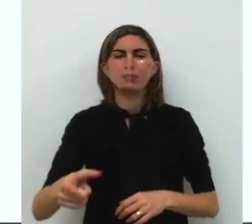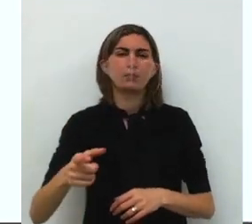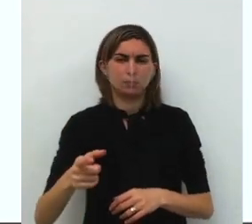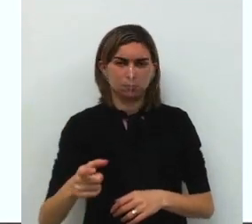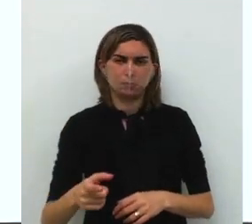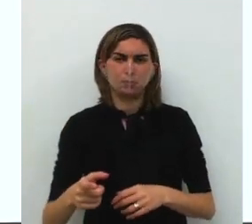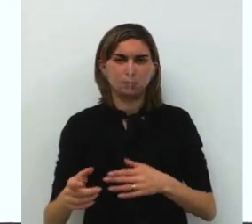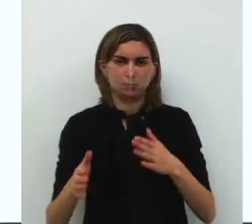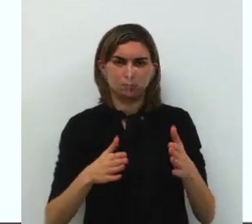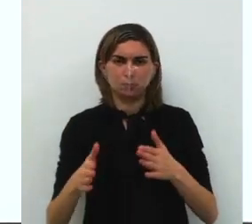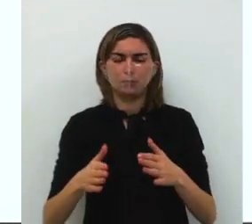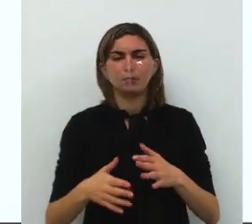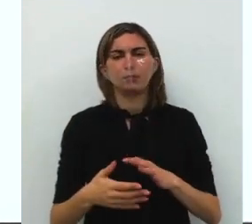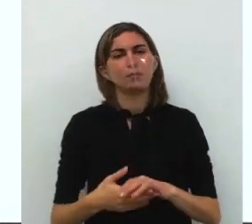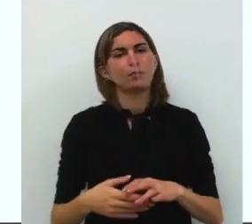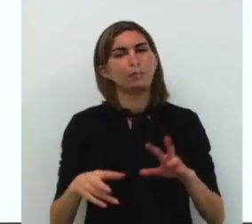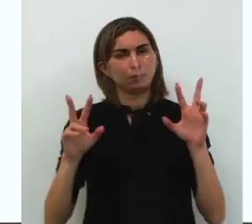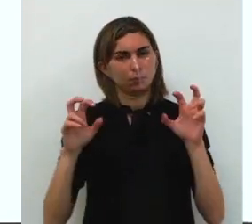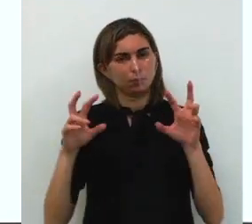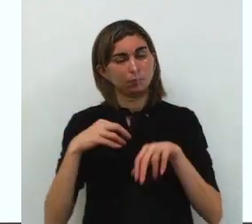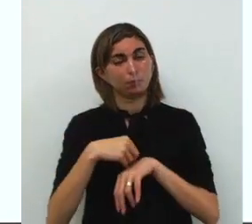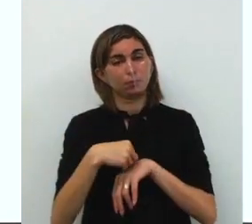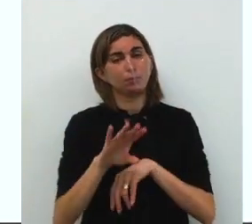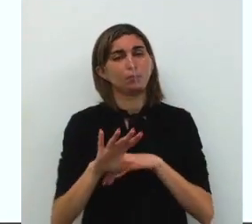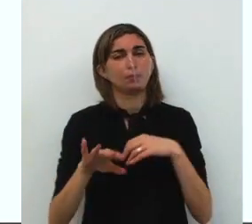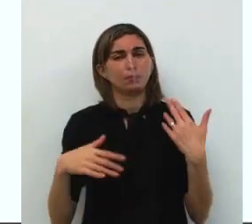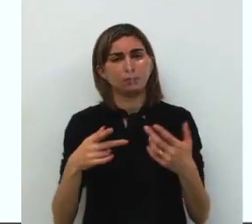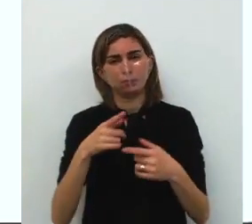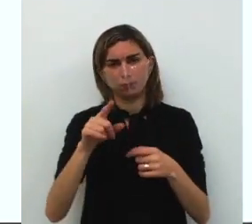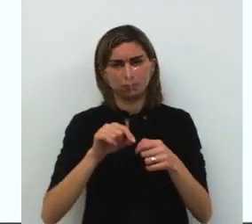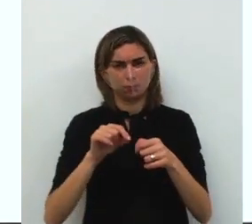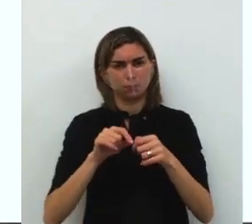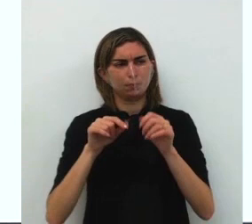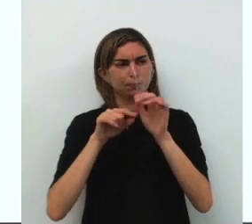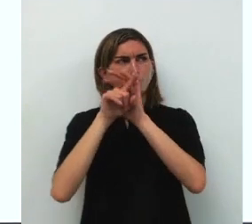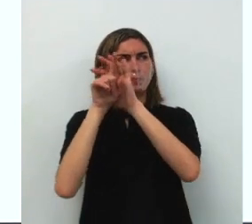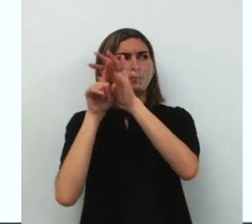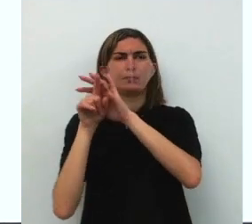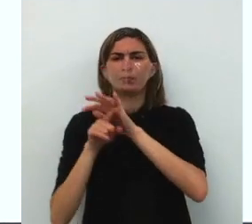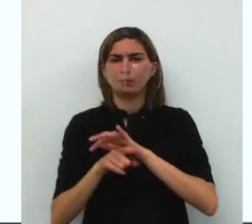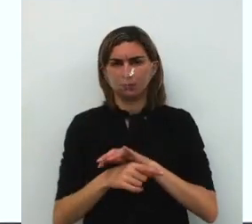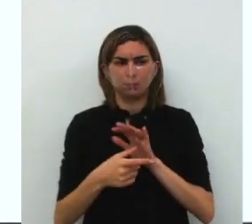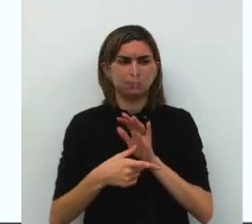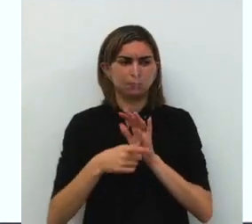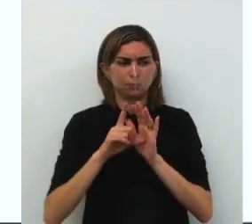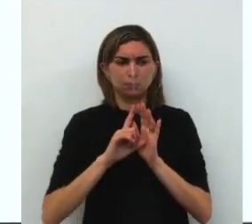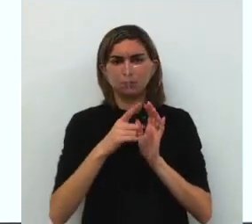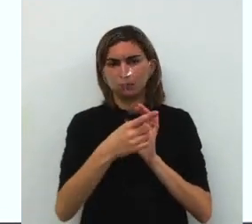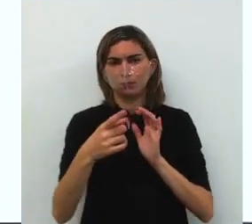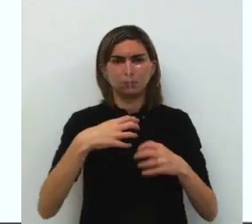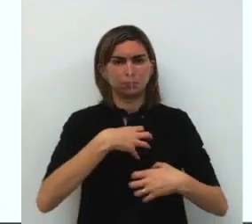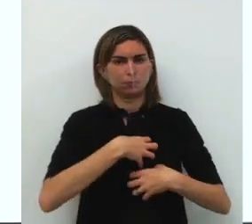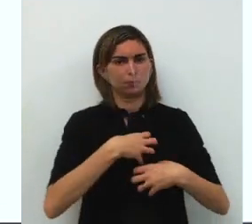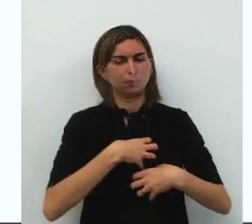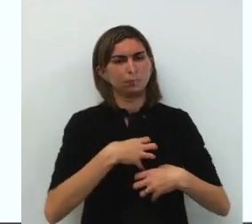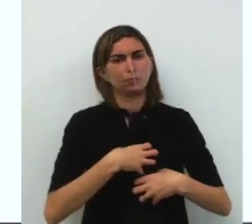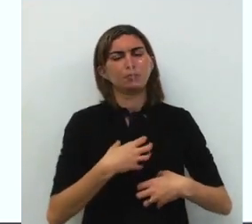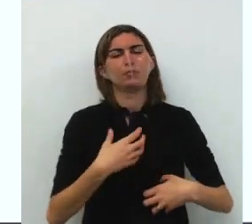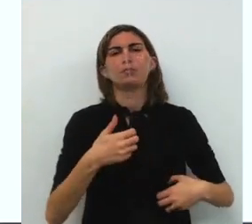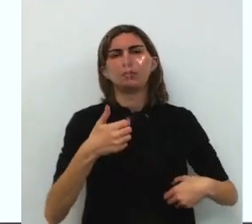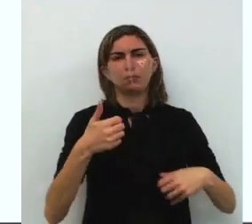ou naquele tema que está sendo abordado. Então, quando você faz essa pesquisa prévia, aí você vai se sentir